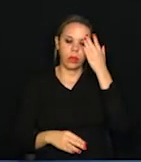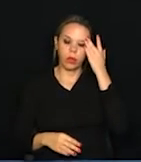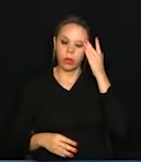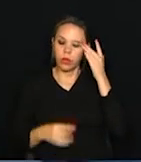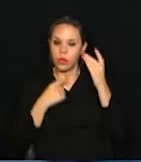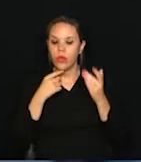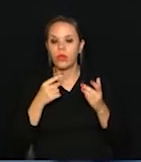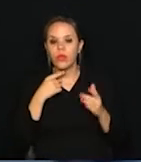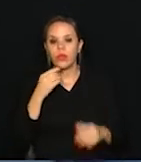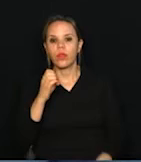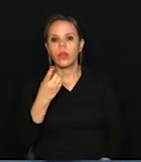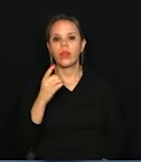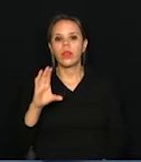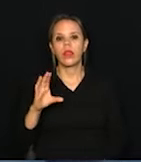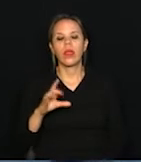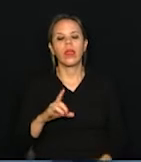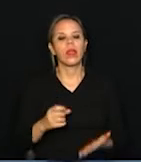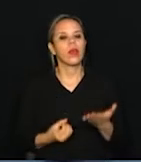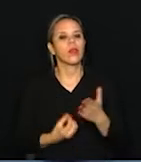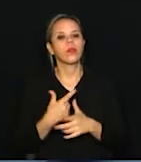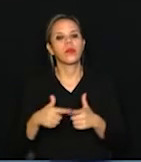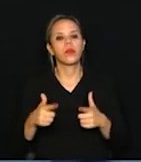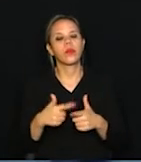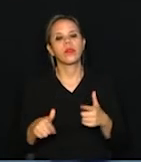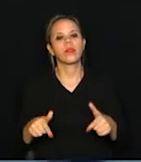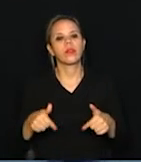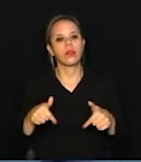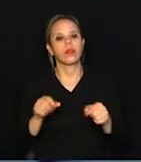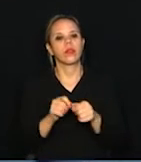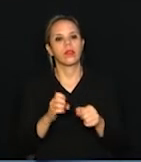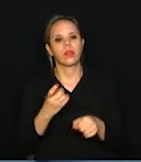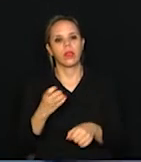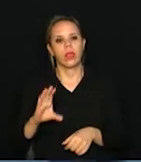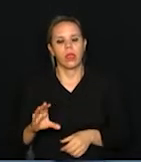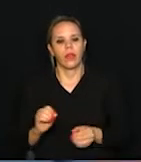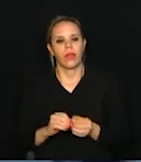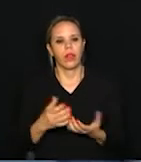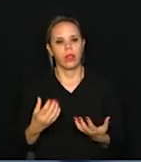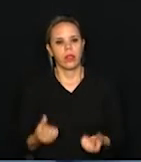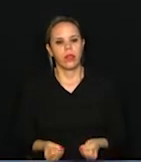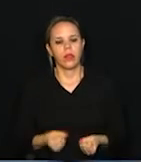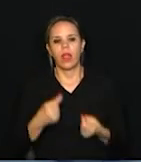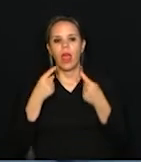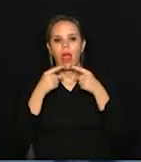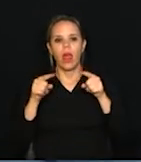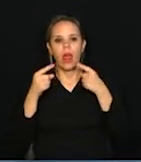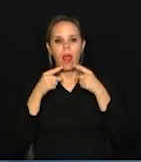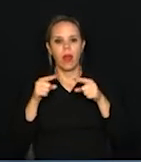questionar a INDEC e quais as medidas que a INDEC adotou a partir das reclamações,